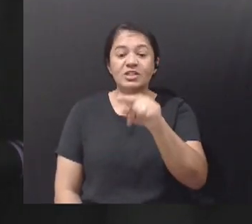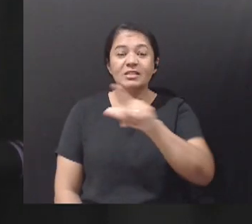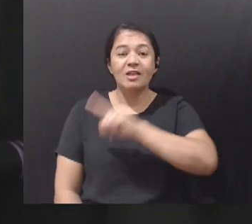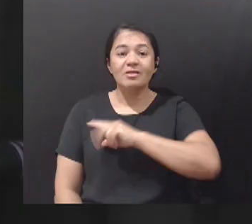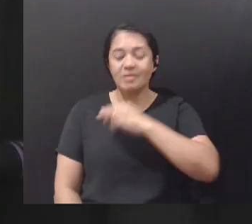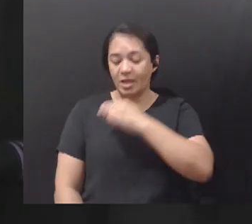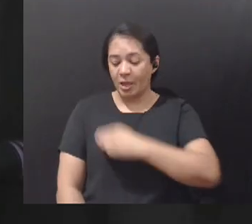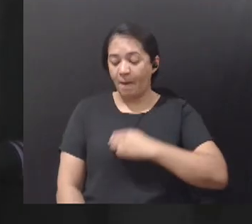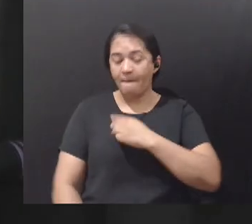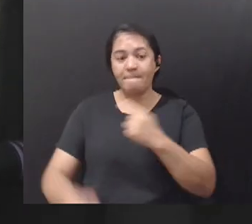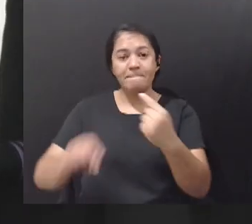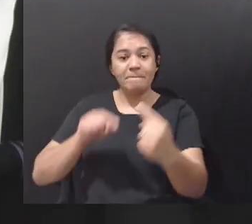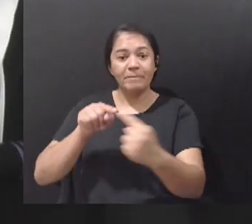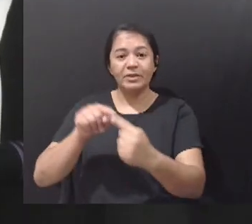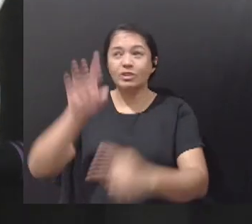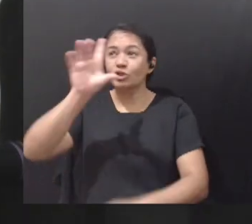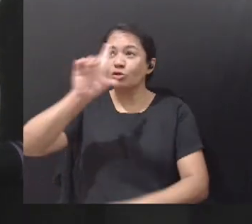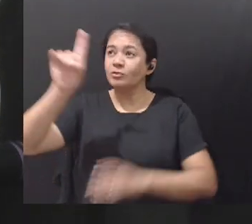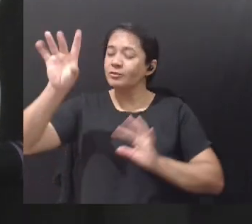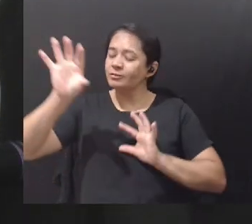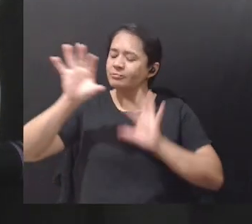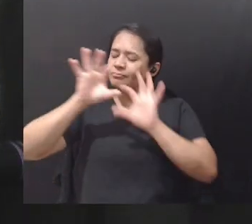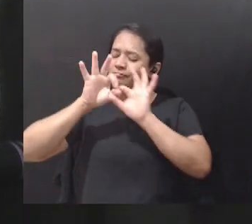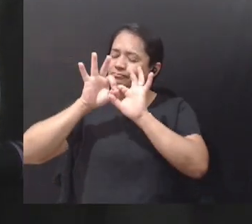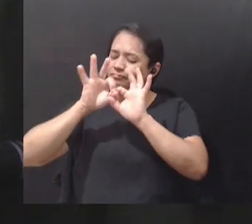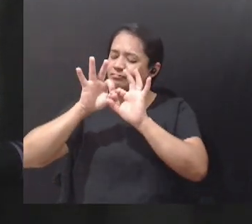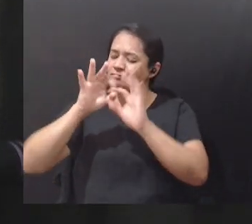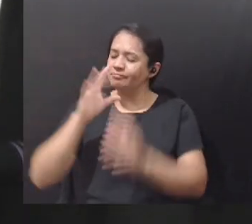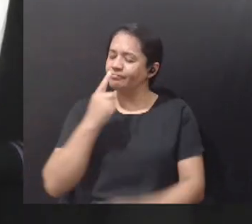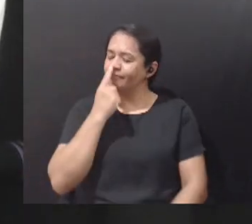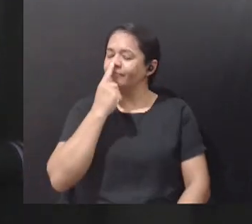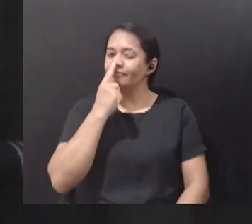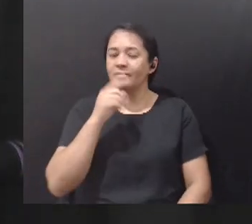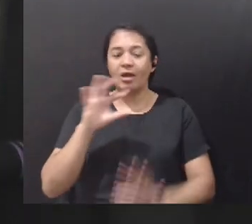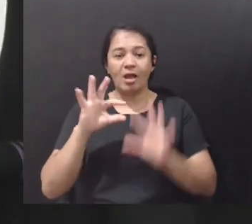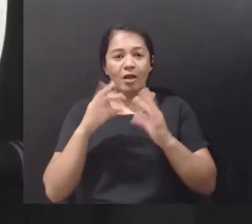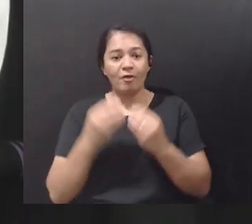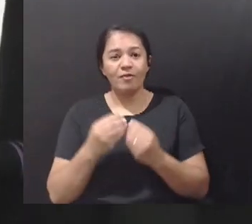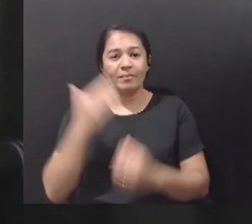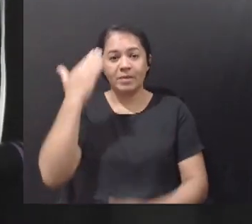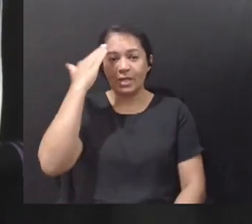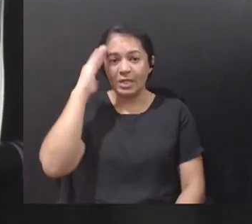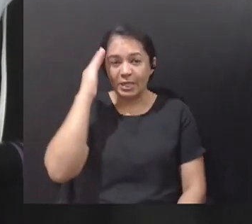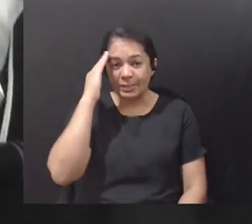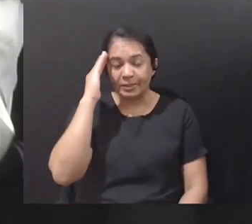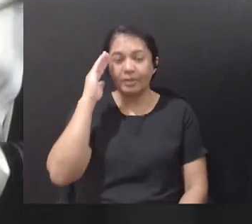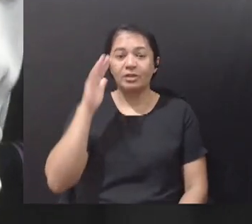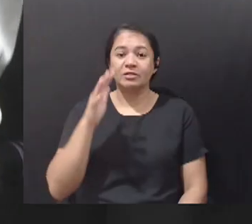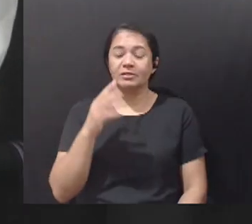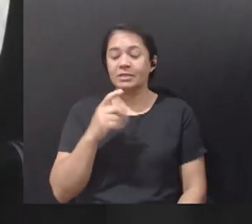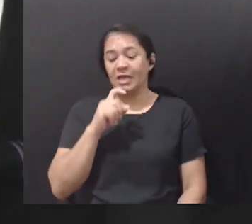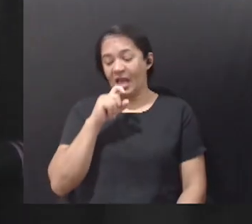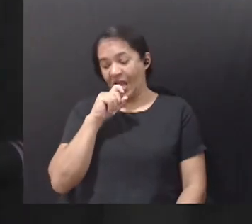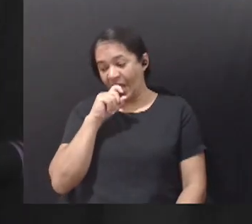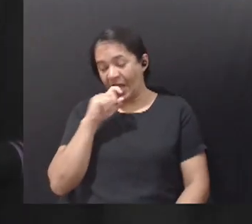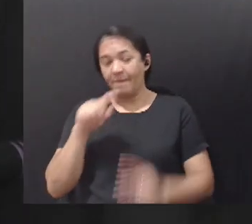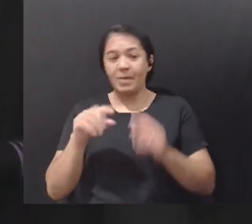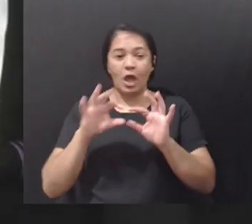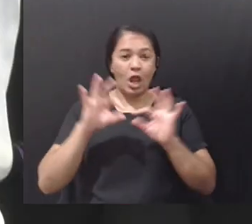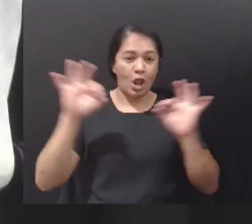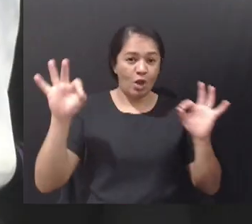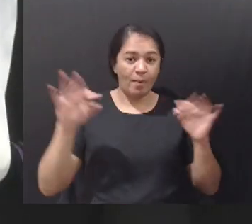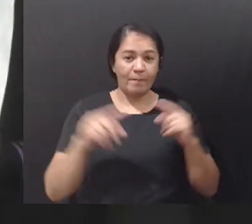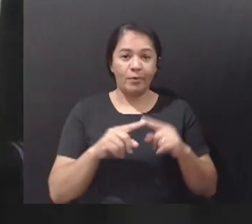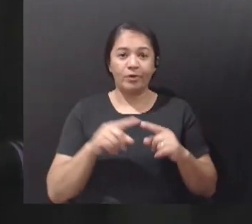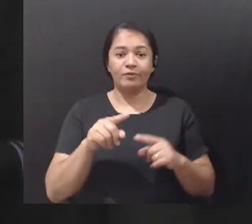que tem um Deus presente, fica fortalecido que a família entende, embora fique enciumada, mais distante e tal, né? Porque você está